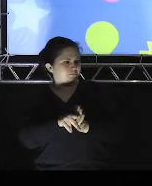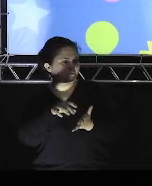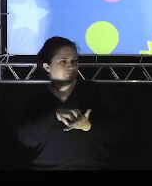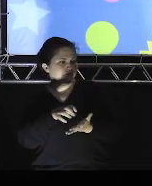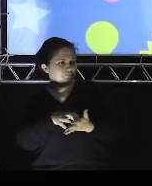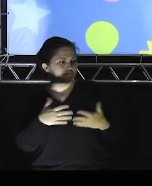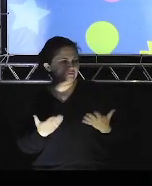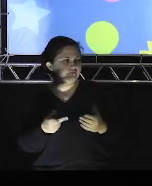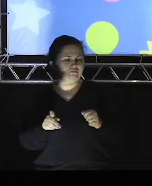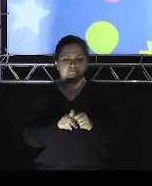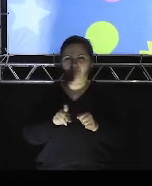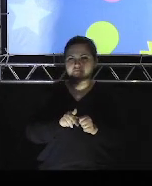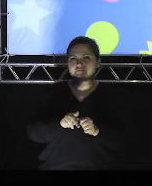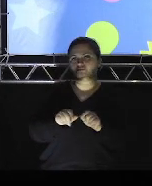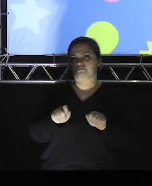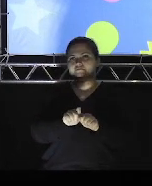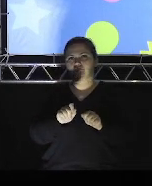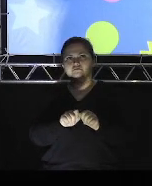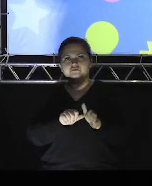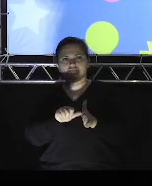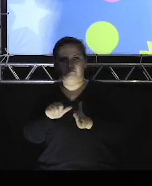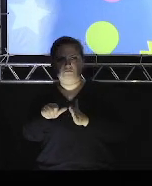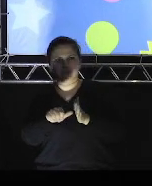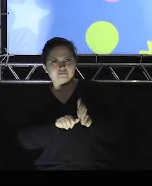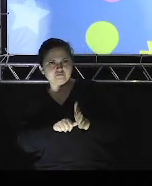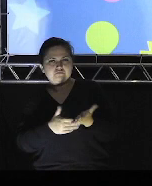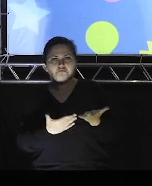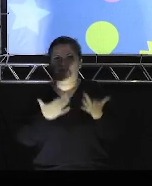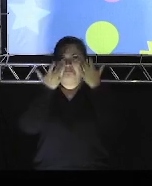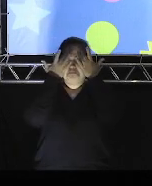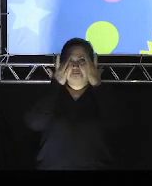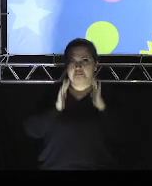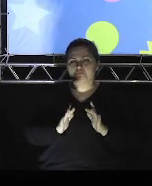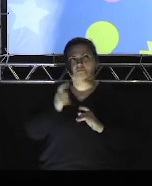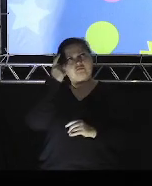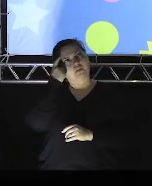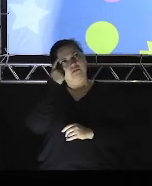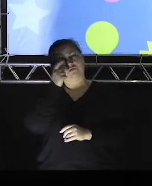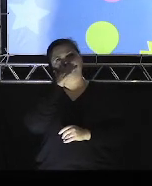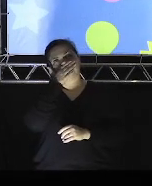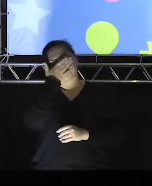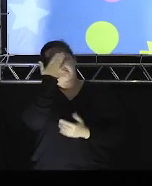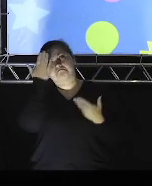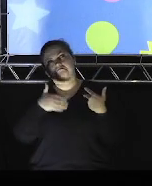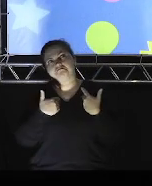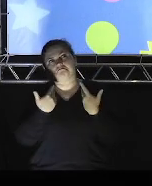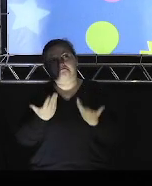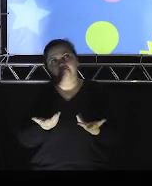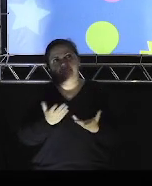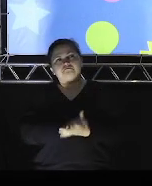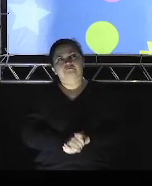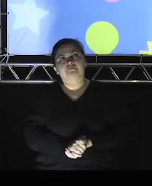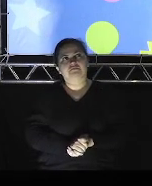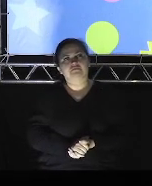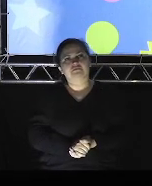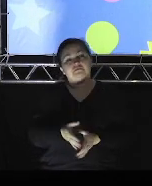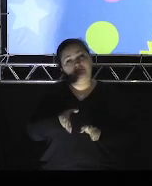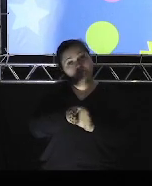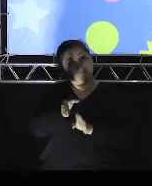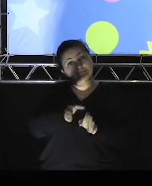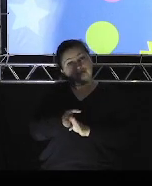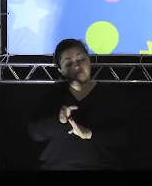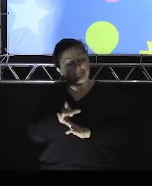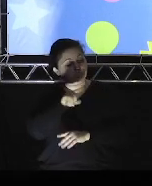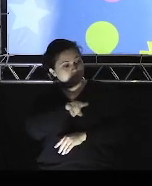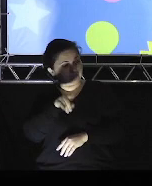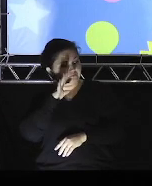né, e o Scrum estavam aí há 10 anos? Não sei, vale refletir, né? Então, recomendo aí esse